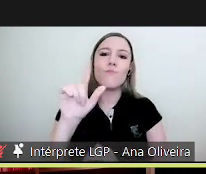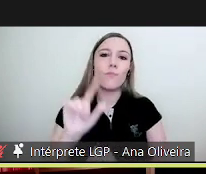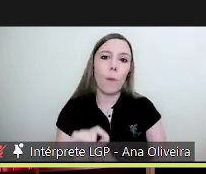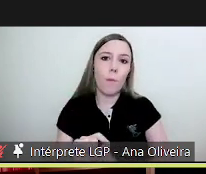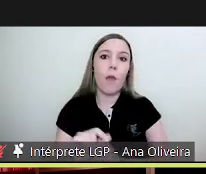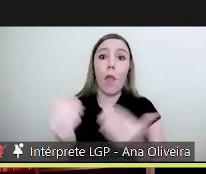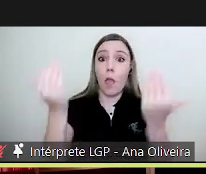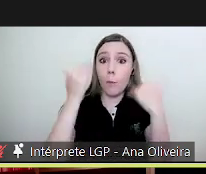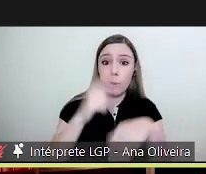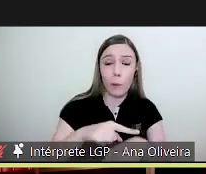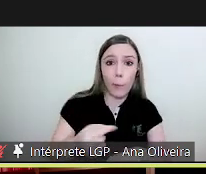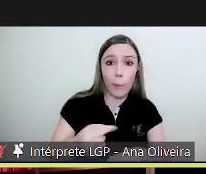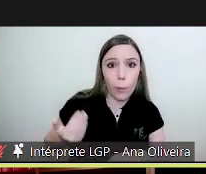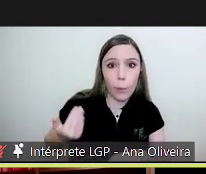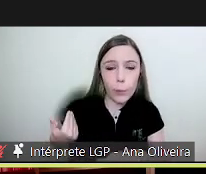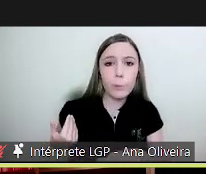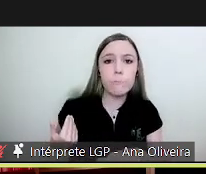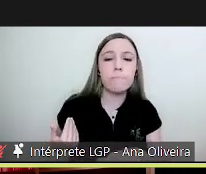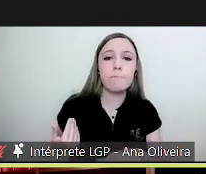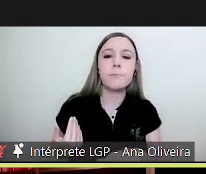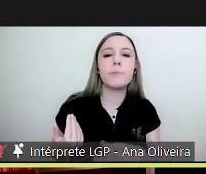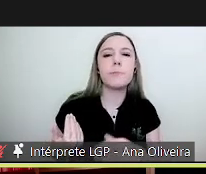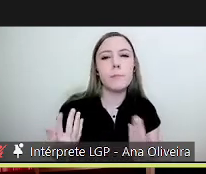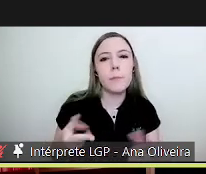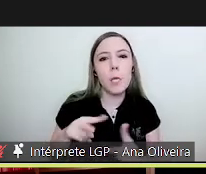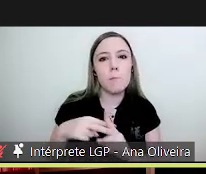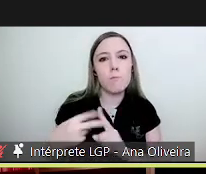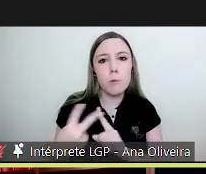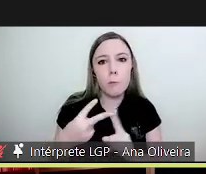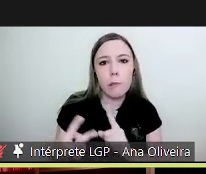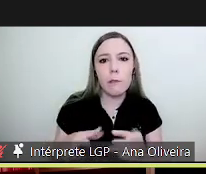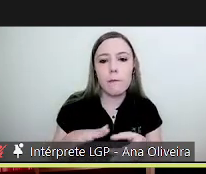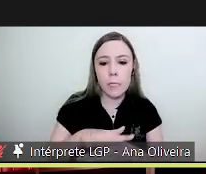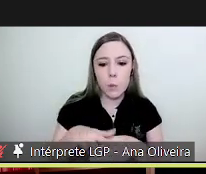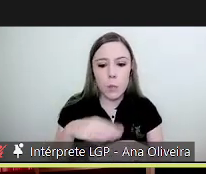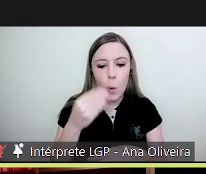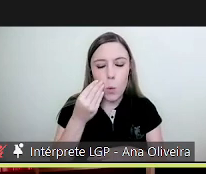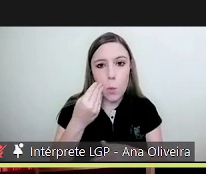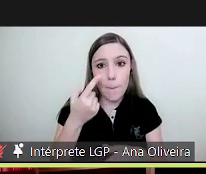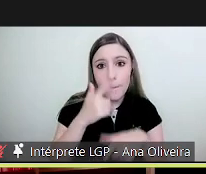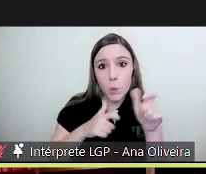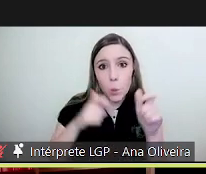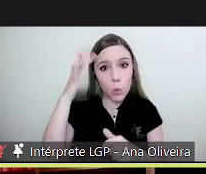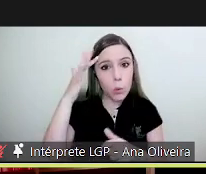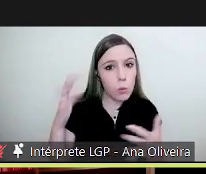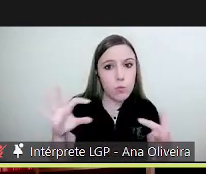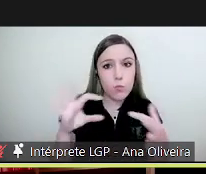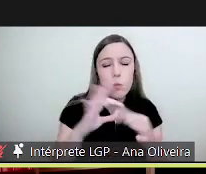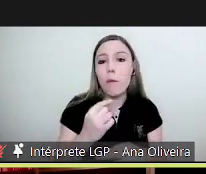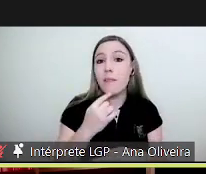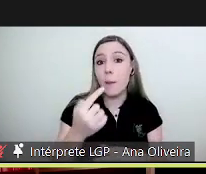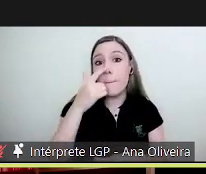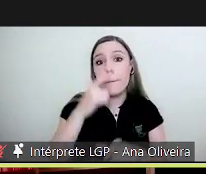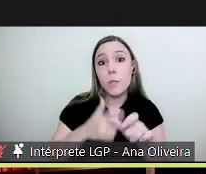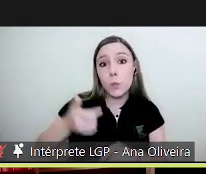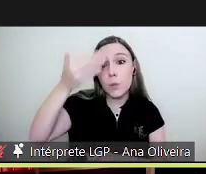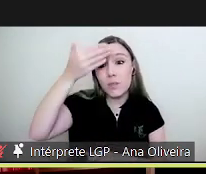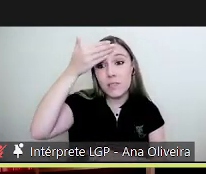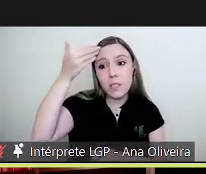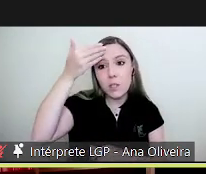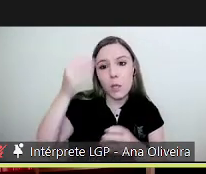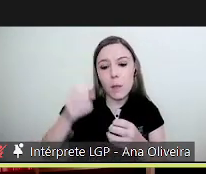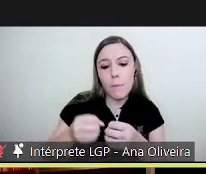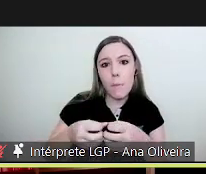dados mais recentes do ponto de vista demográfico dão-nos conta que a população idosa